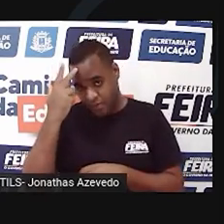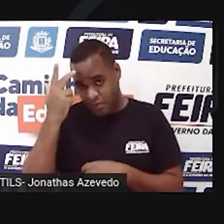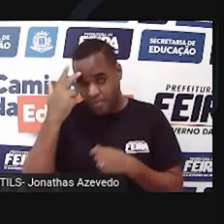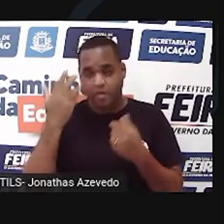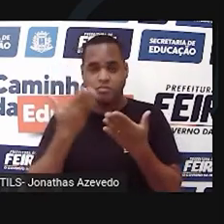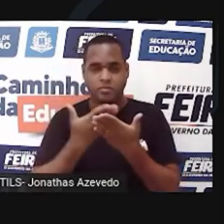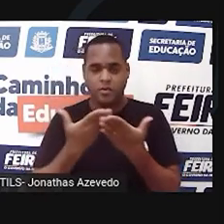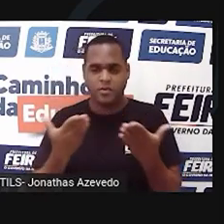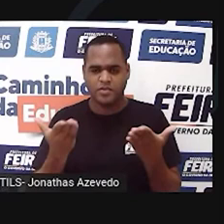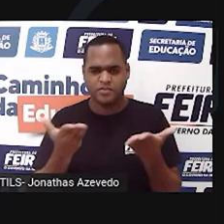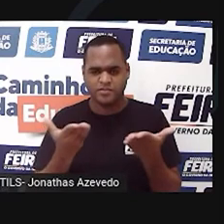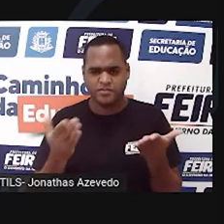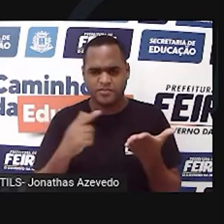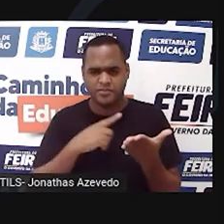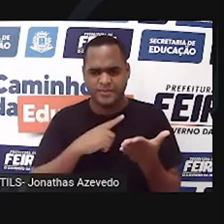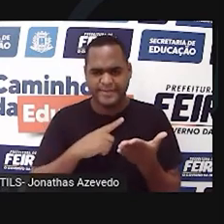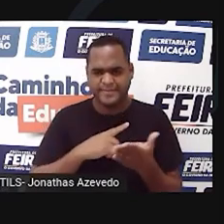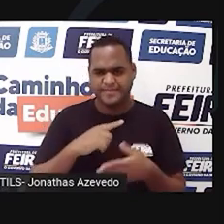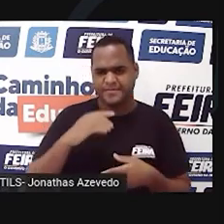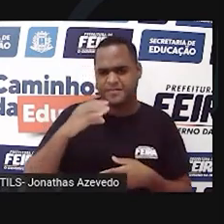são o Celsius,